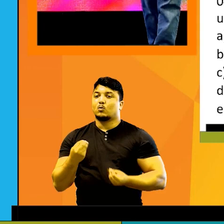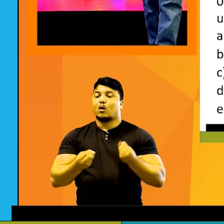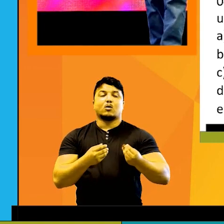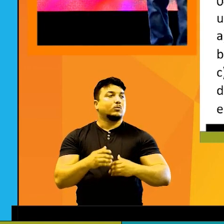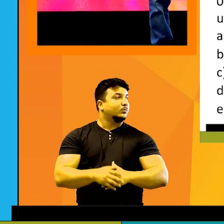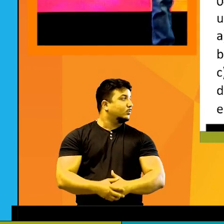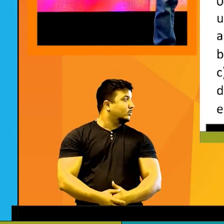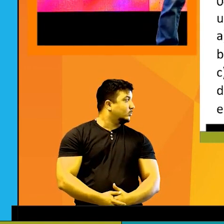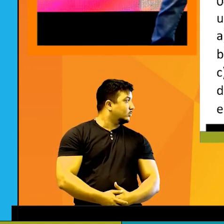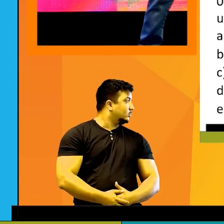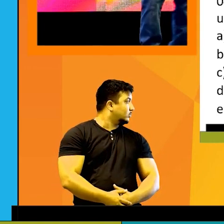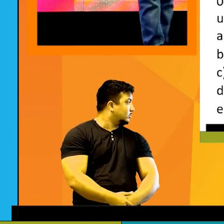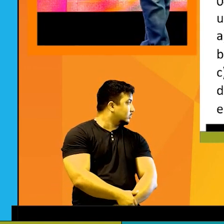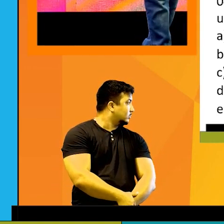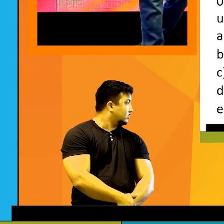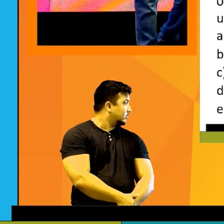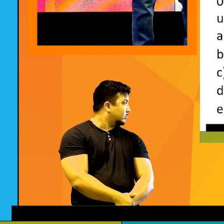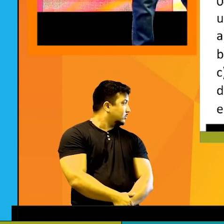item?